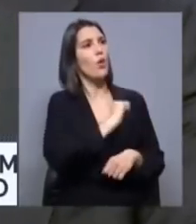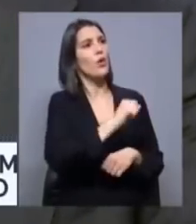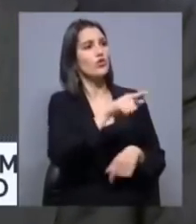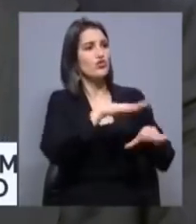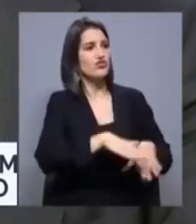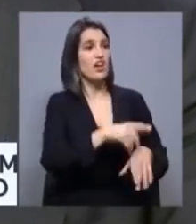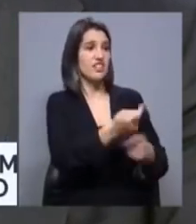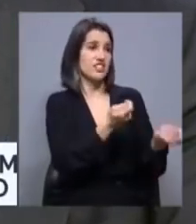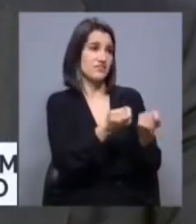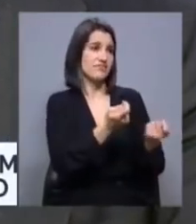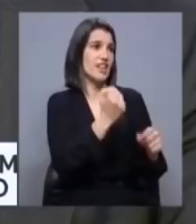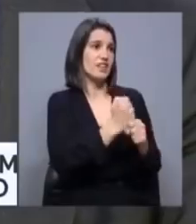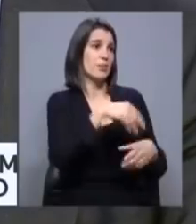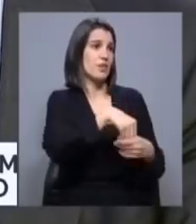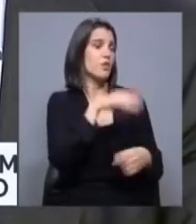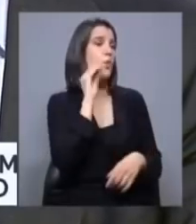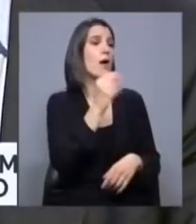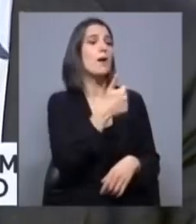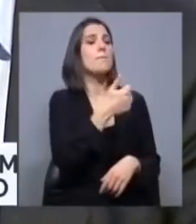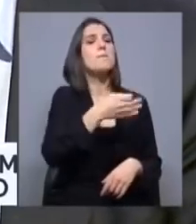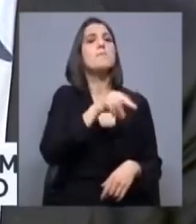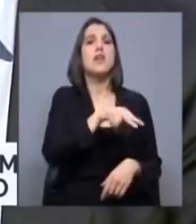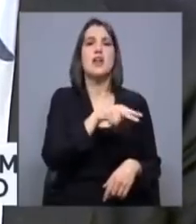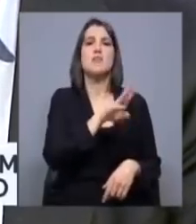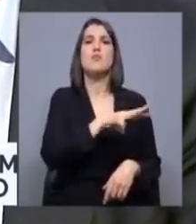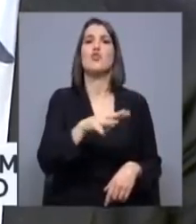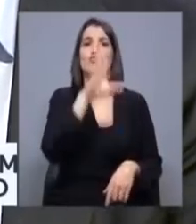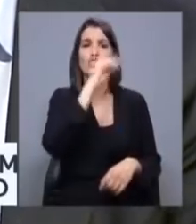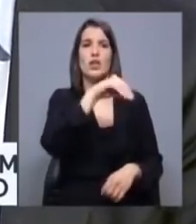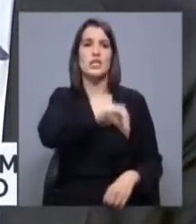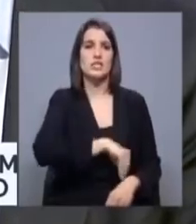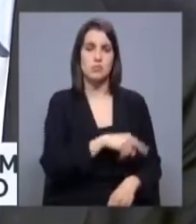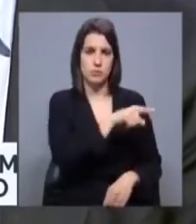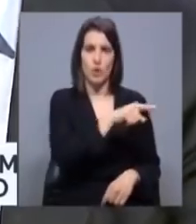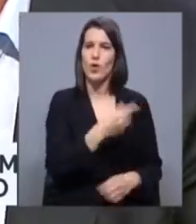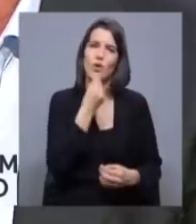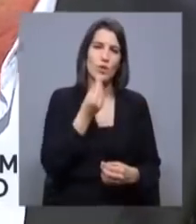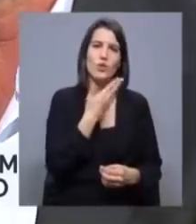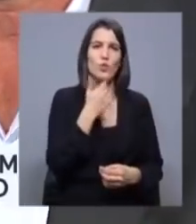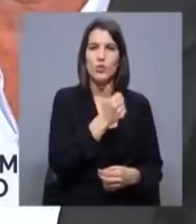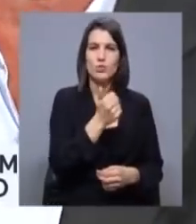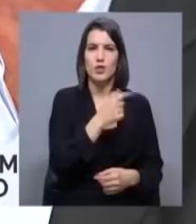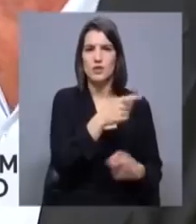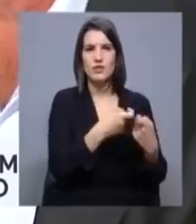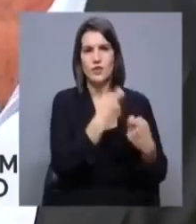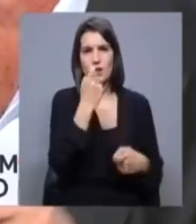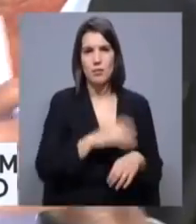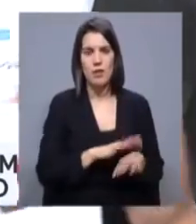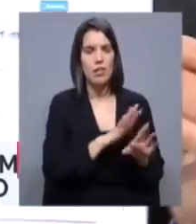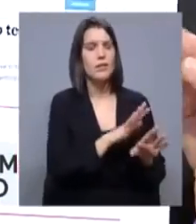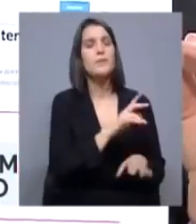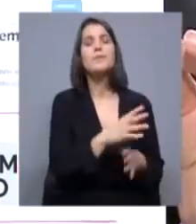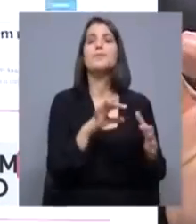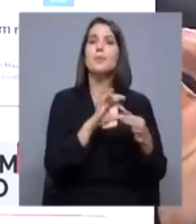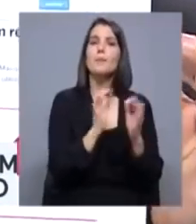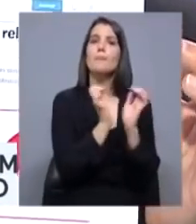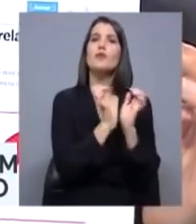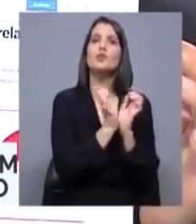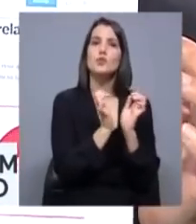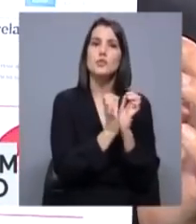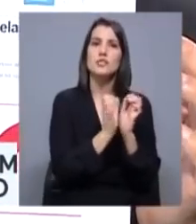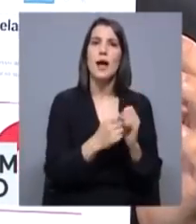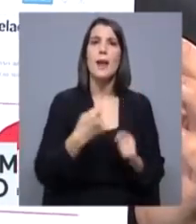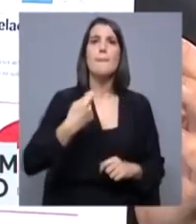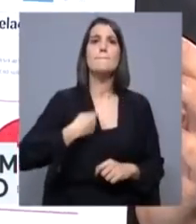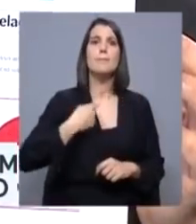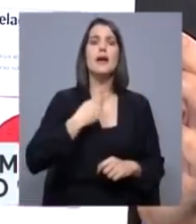numa altura em que o BPM recebeu o link ele seria possível não sei quantos milhões estão essa sociais Apenas não é bonita não fica bem mas vamos a social pois